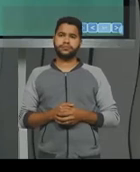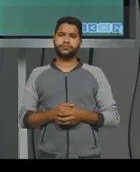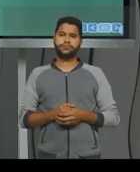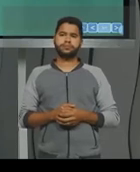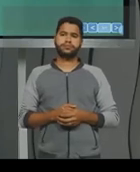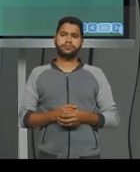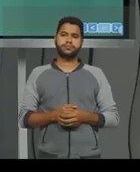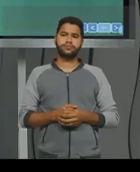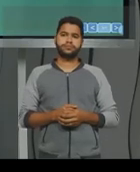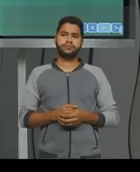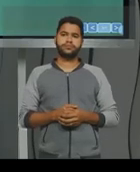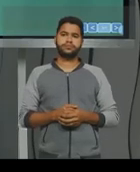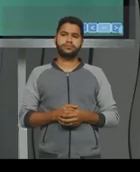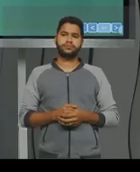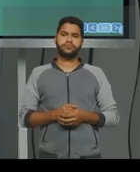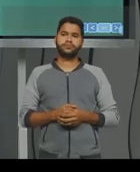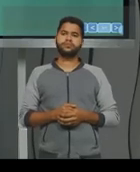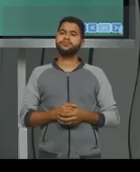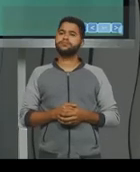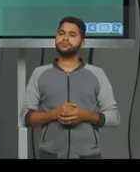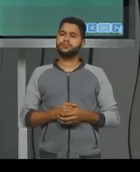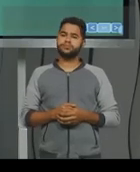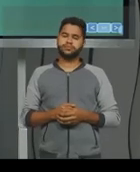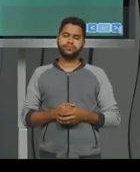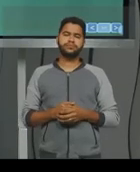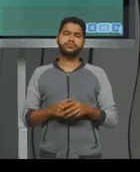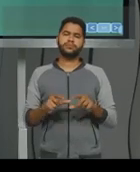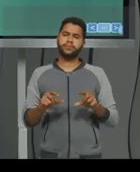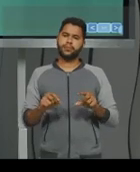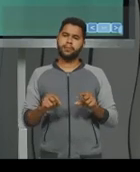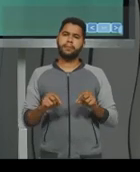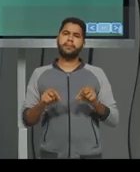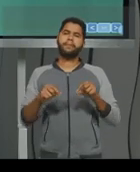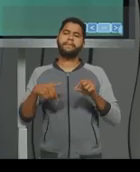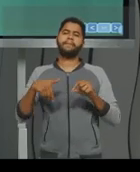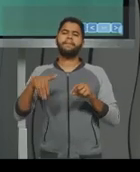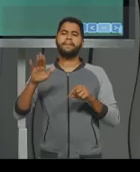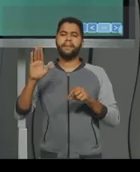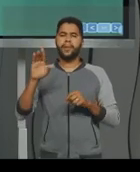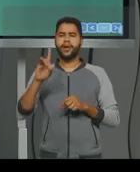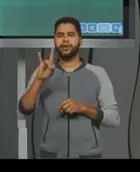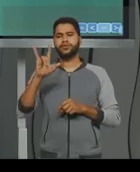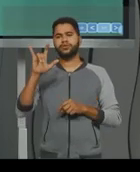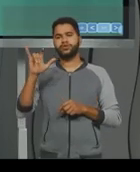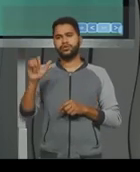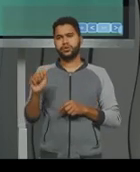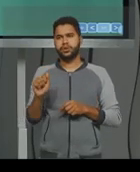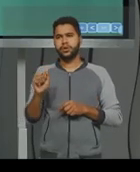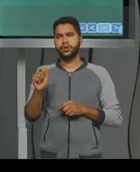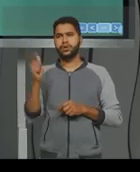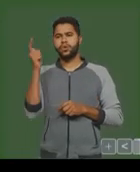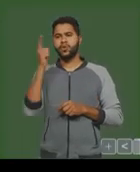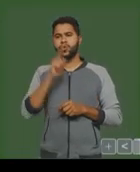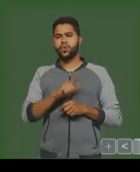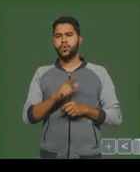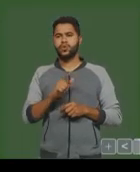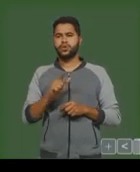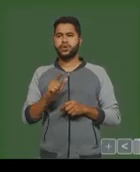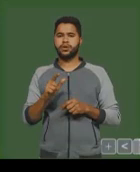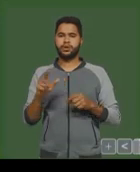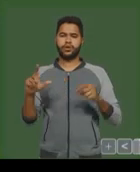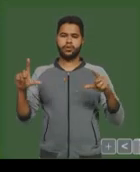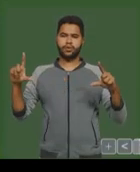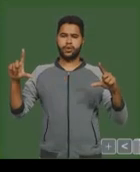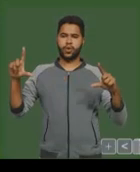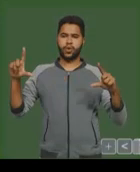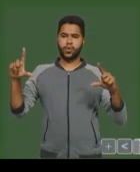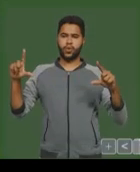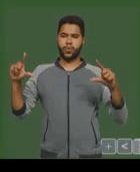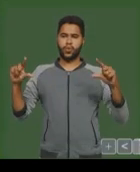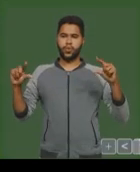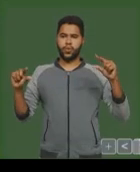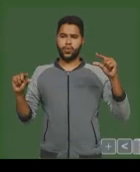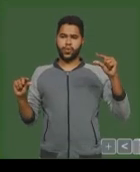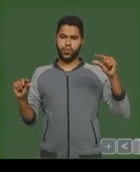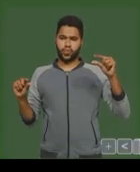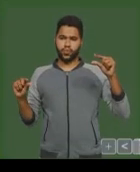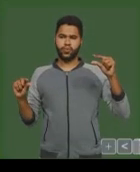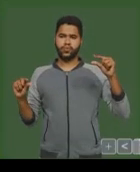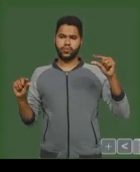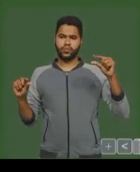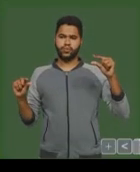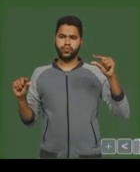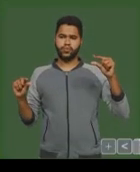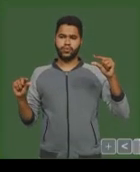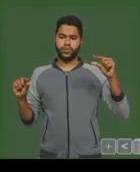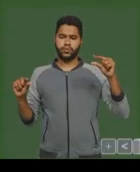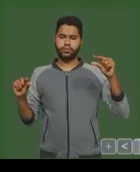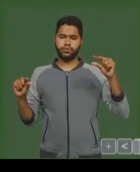dia. Consequentemente, né, você vai precisar de mais dias para você fazer o mesmo trabalho. Né? Então, ficou